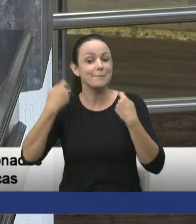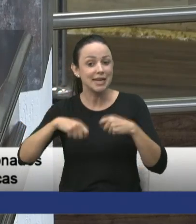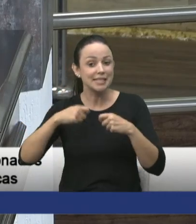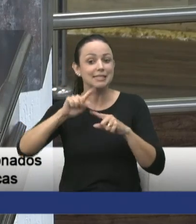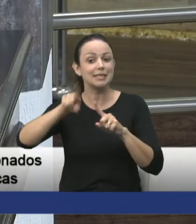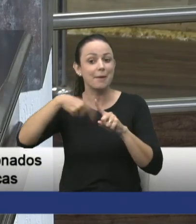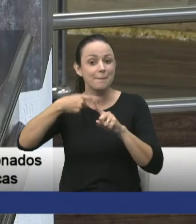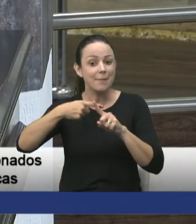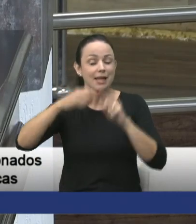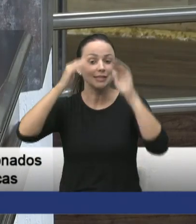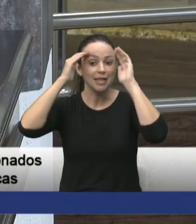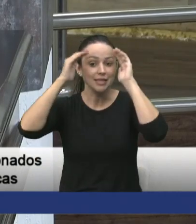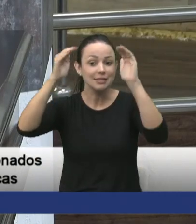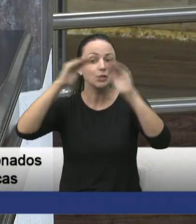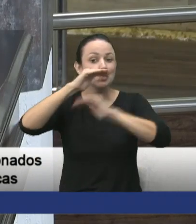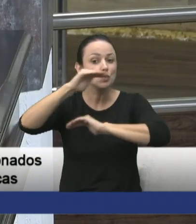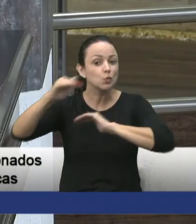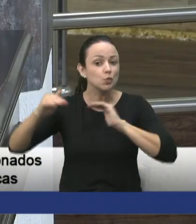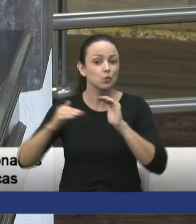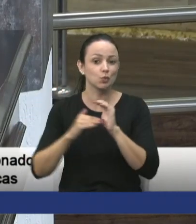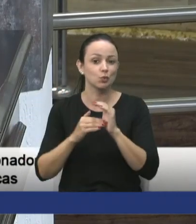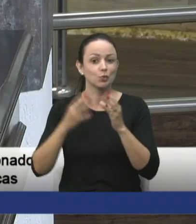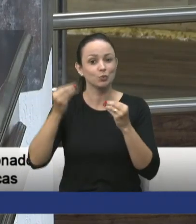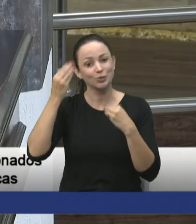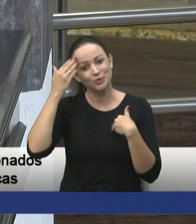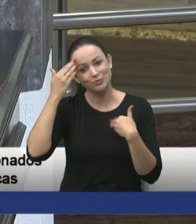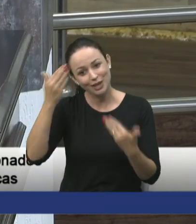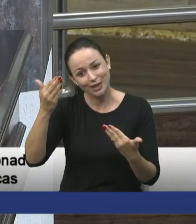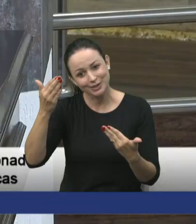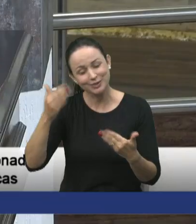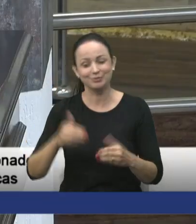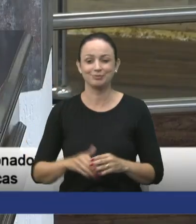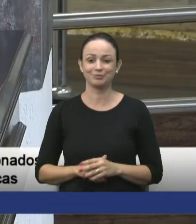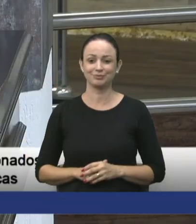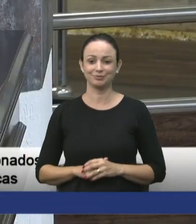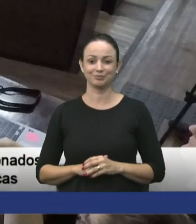sua totalidade. Muito obrigada.